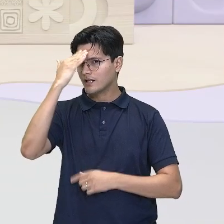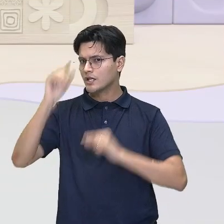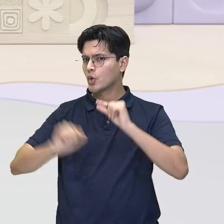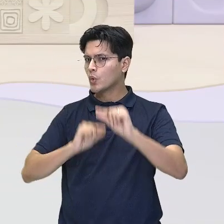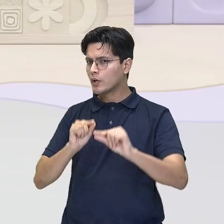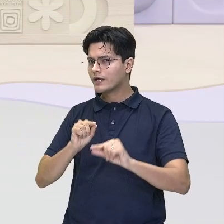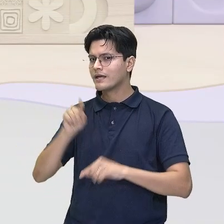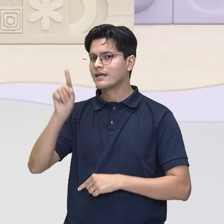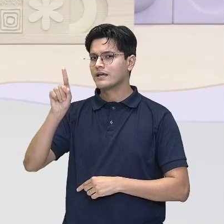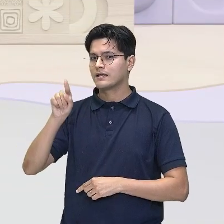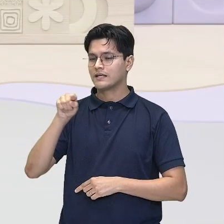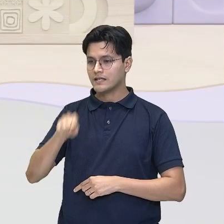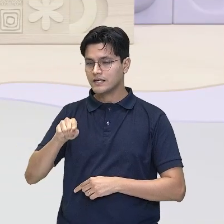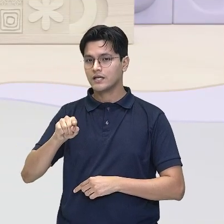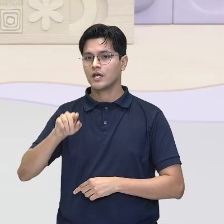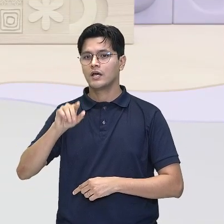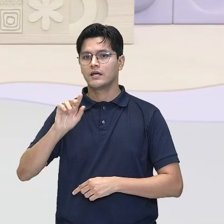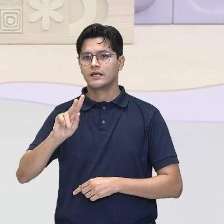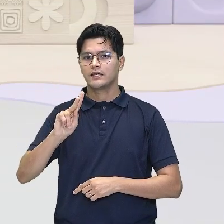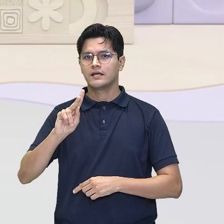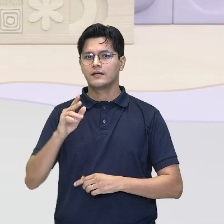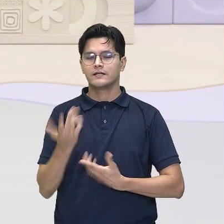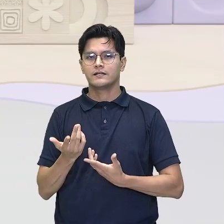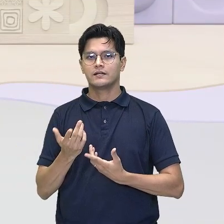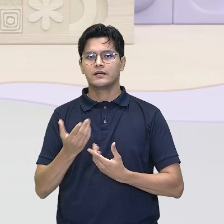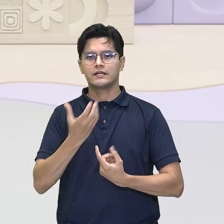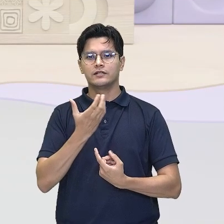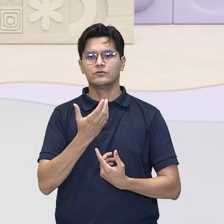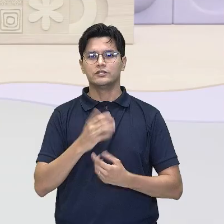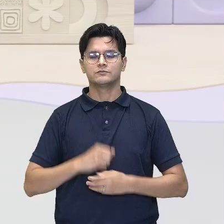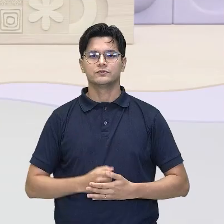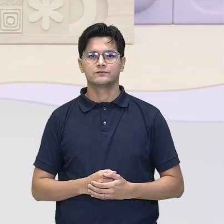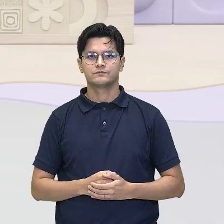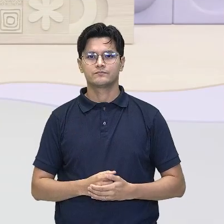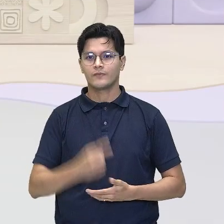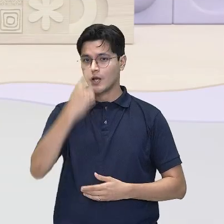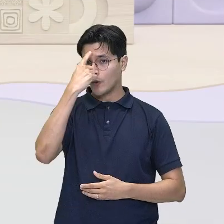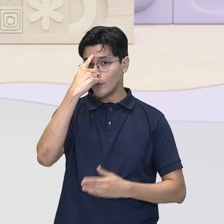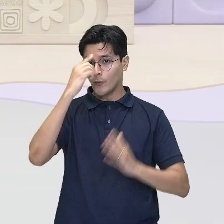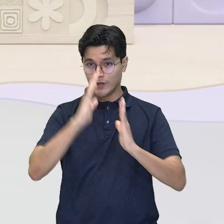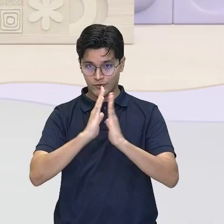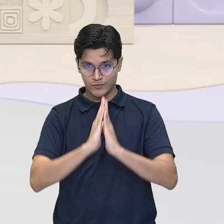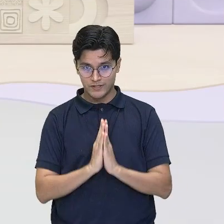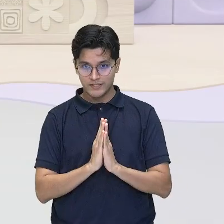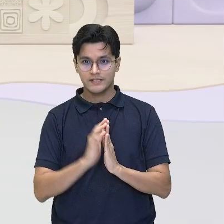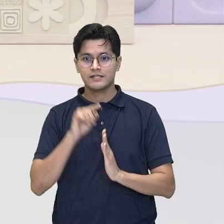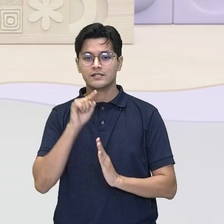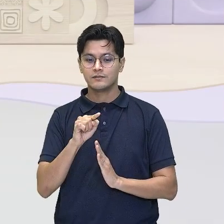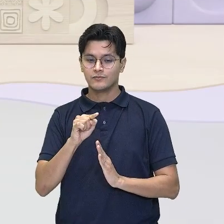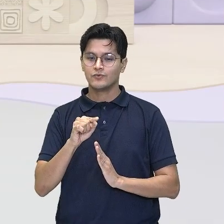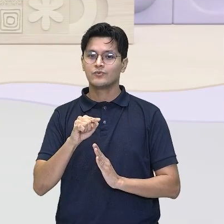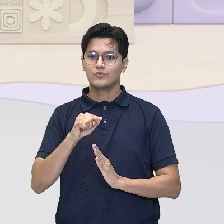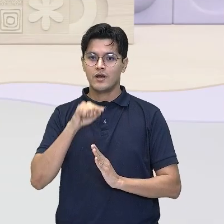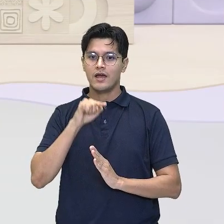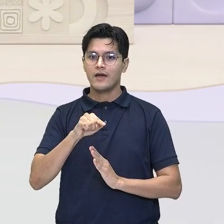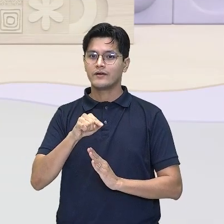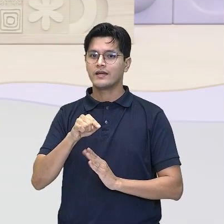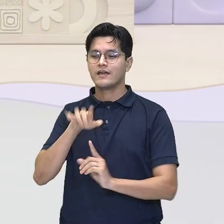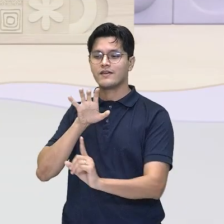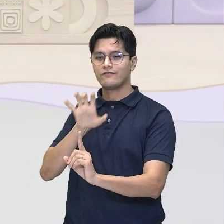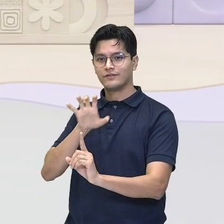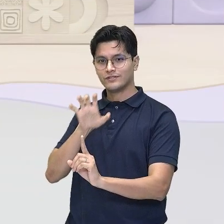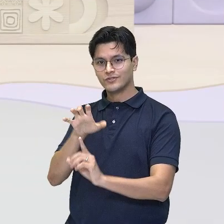uma reforma dentro do hinduísmo. E muito mais do que ritos, né, o budista ele deve seguir os